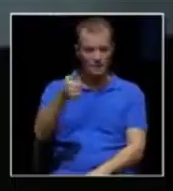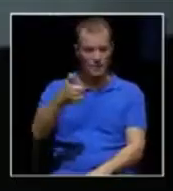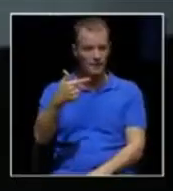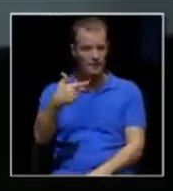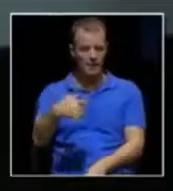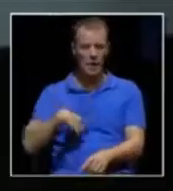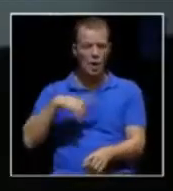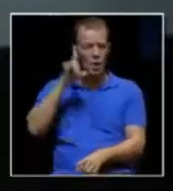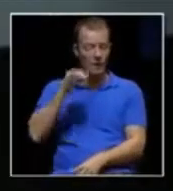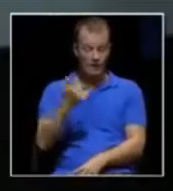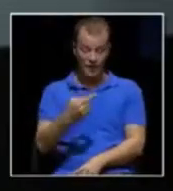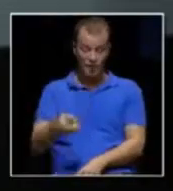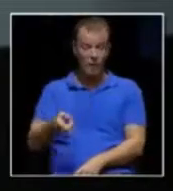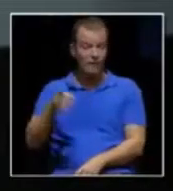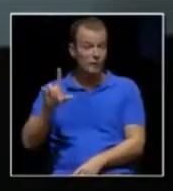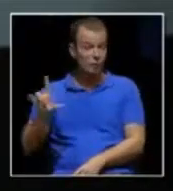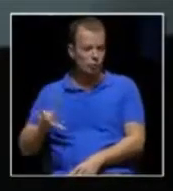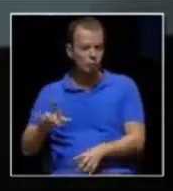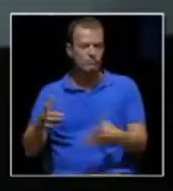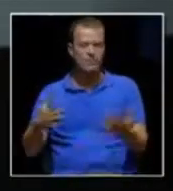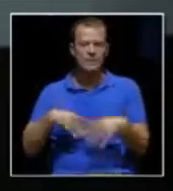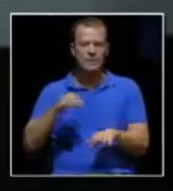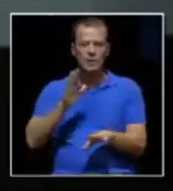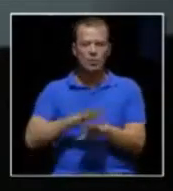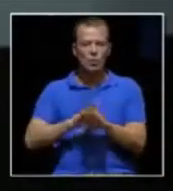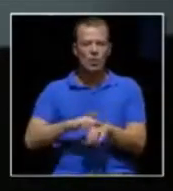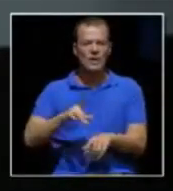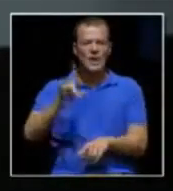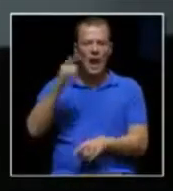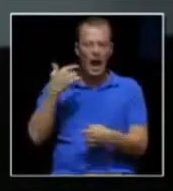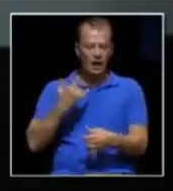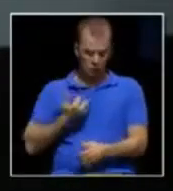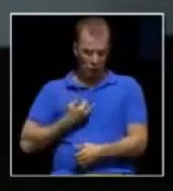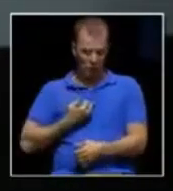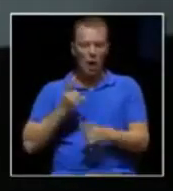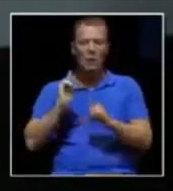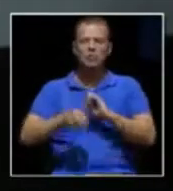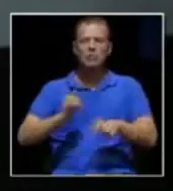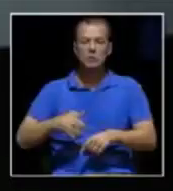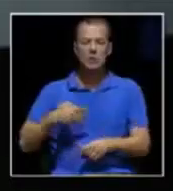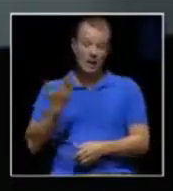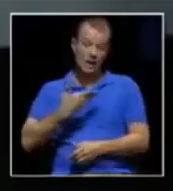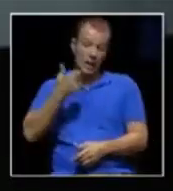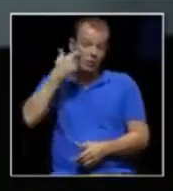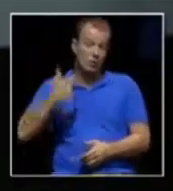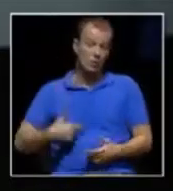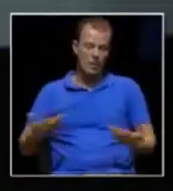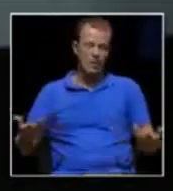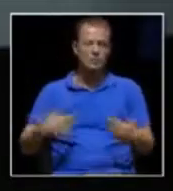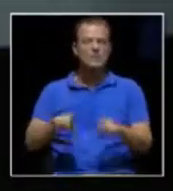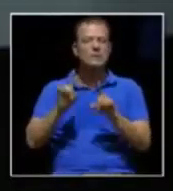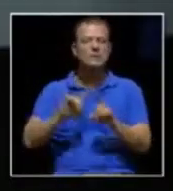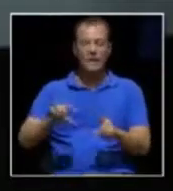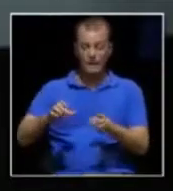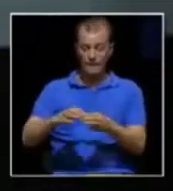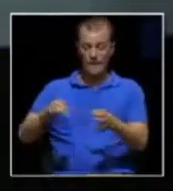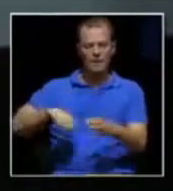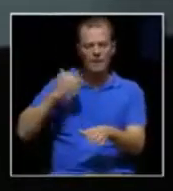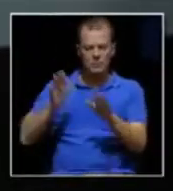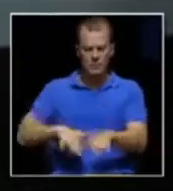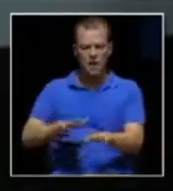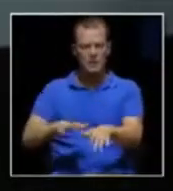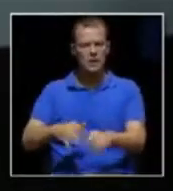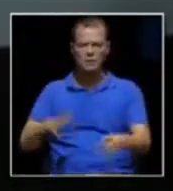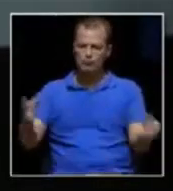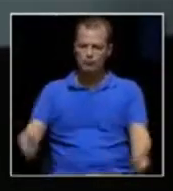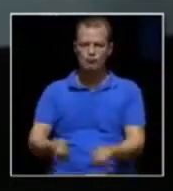dia 29 de junho, sob o lema e ideologia de que o nosso género são os direitos humanos, os verdes salientam que esta marcha é uma conquista